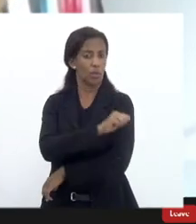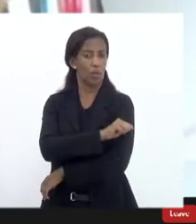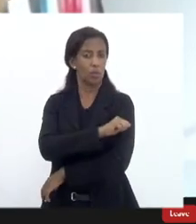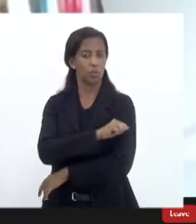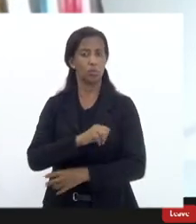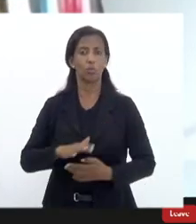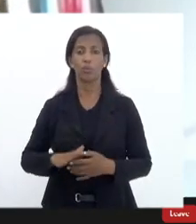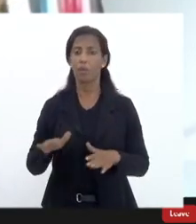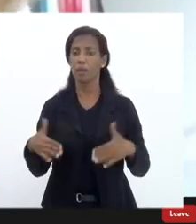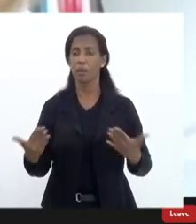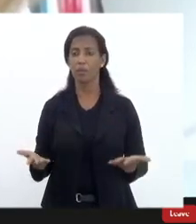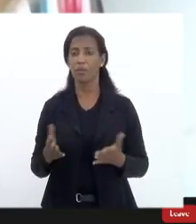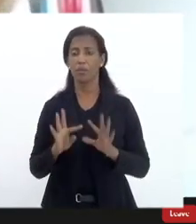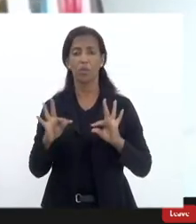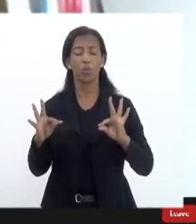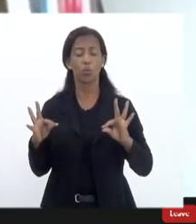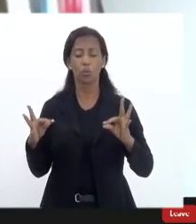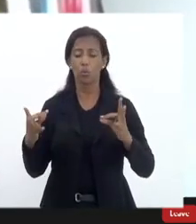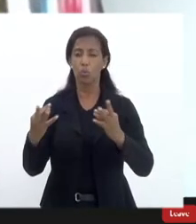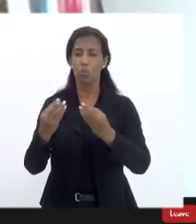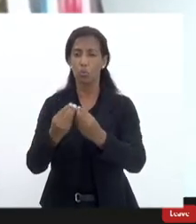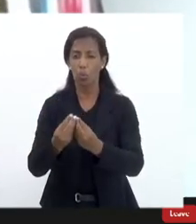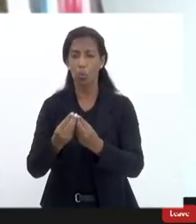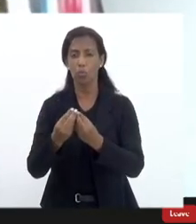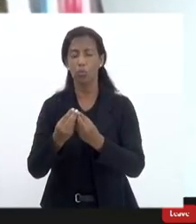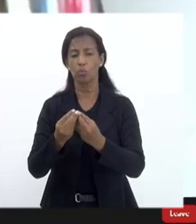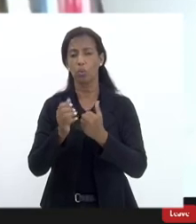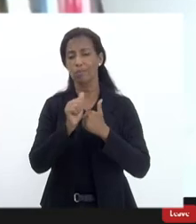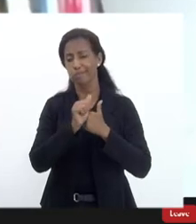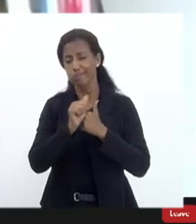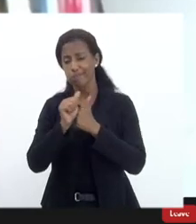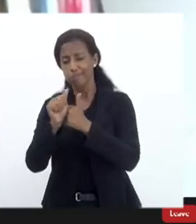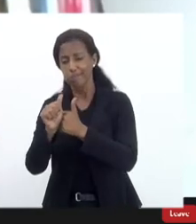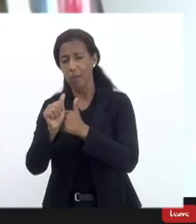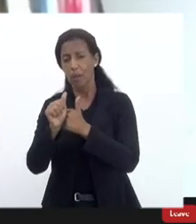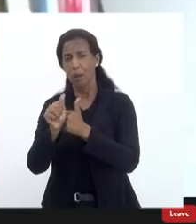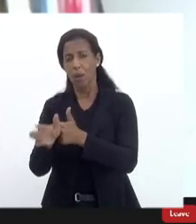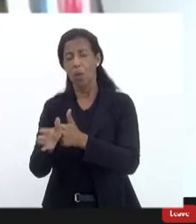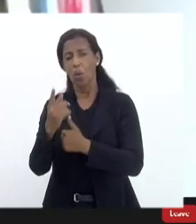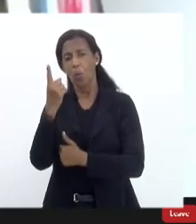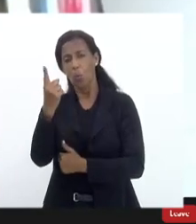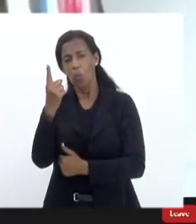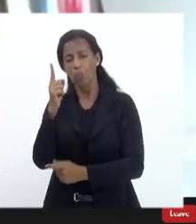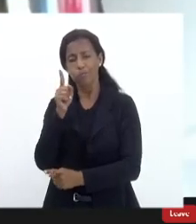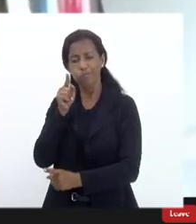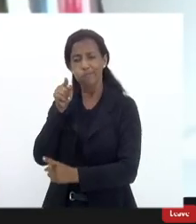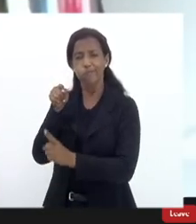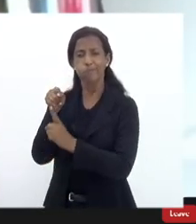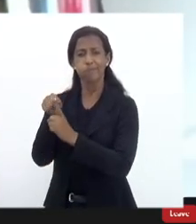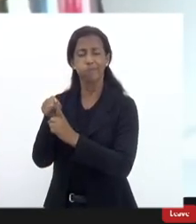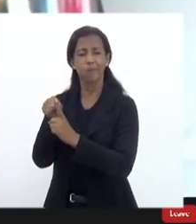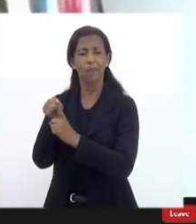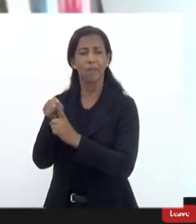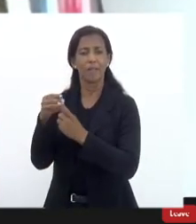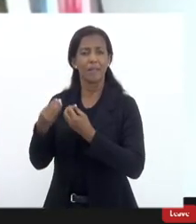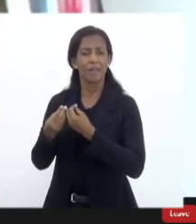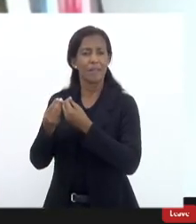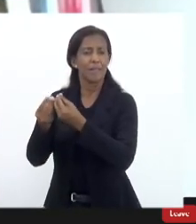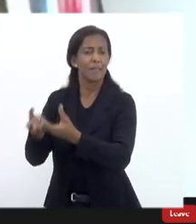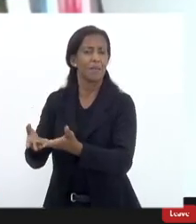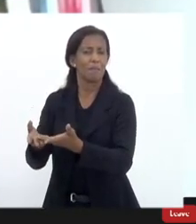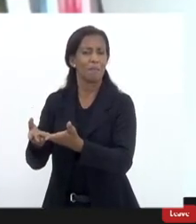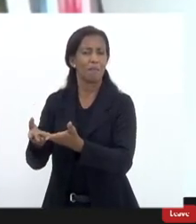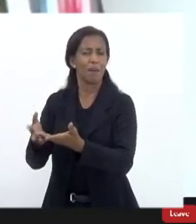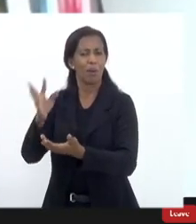estudantis, enfim, todos em busca de um caminho que dê maior